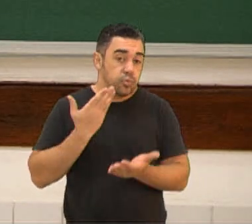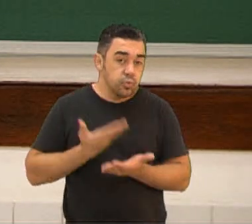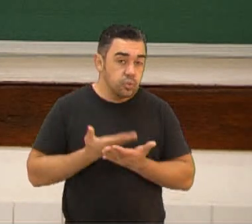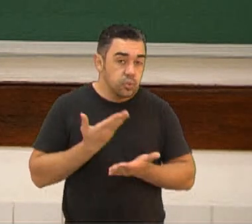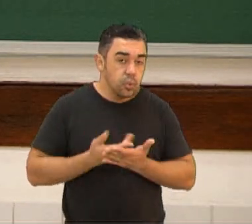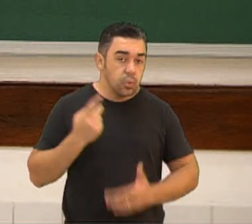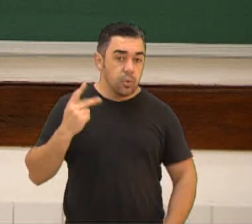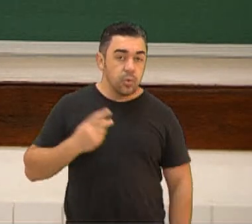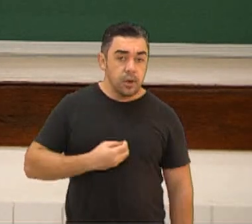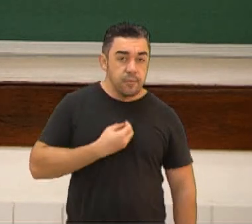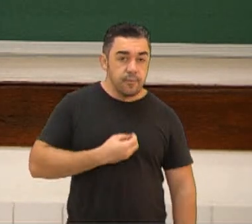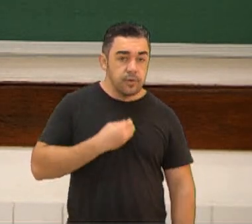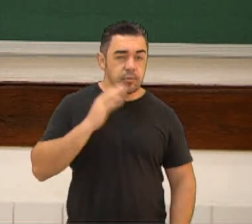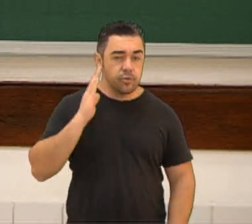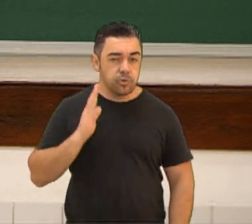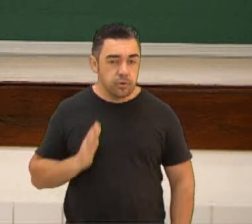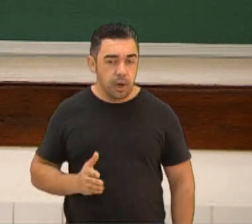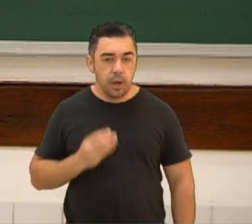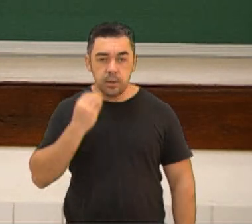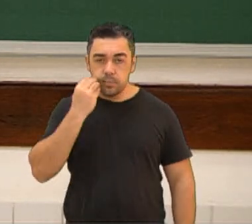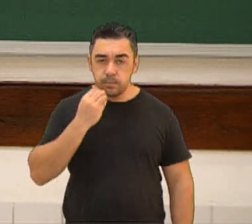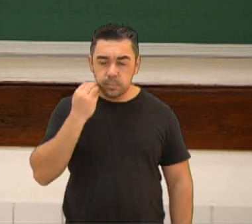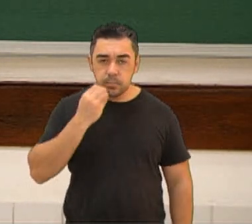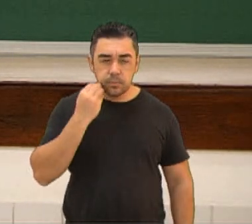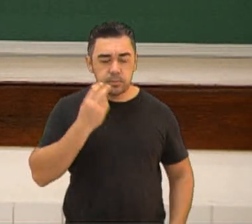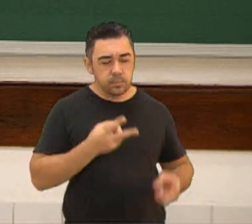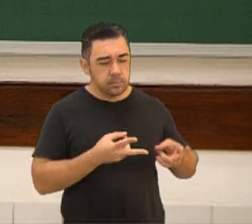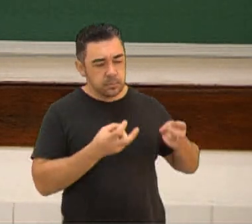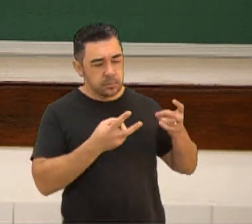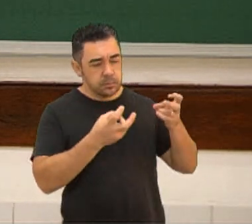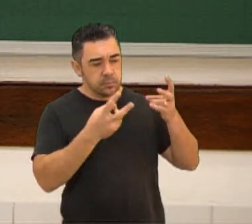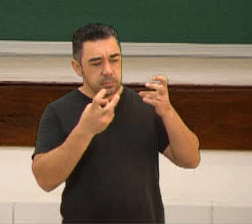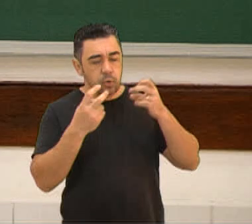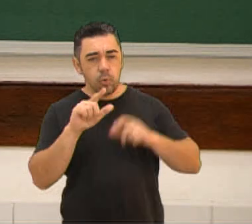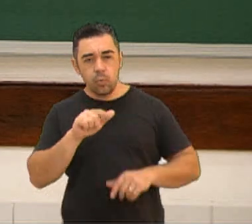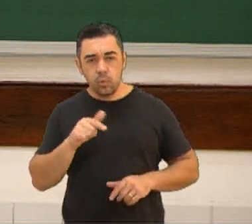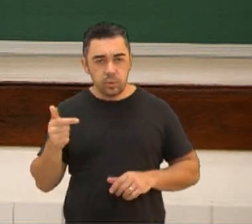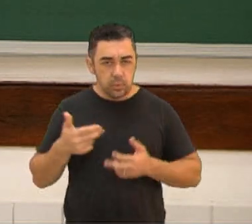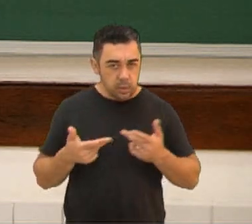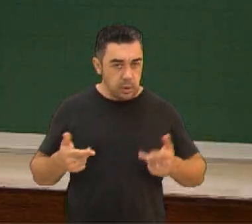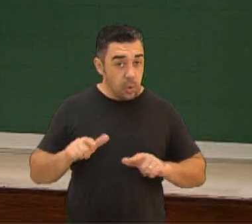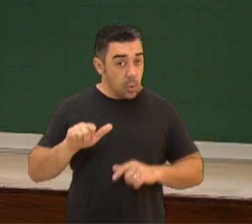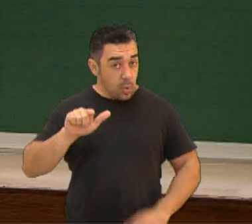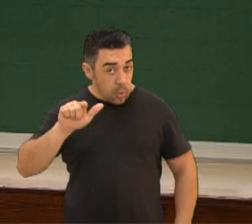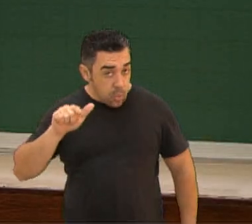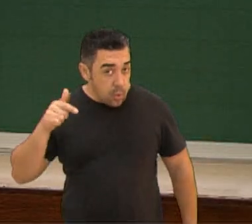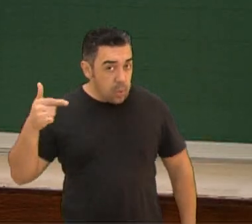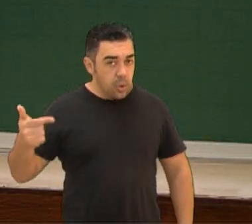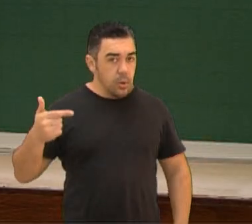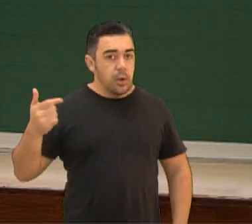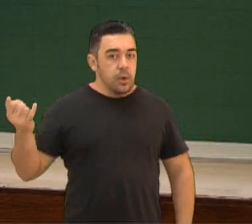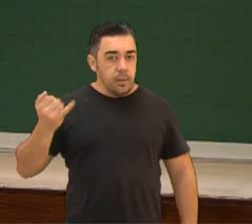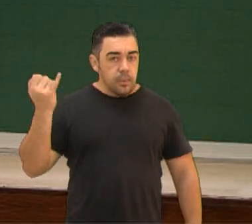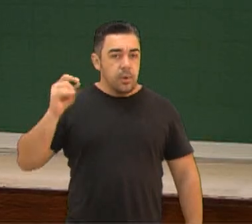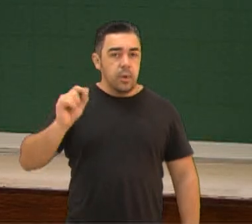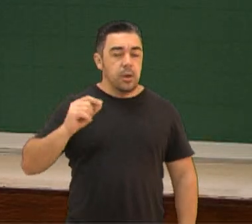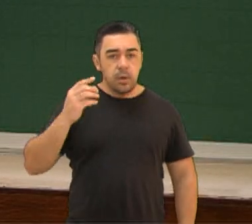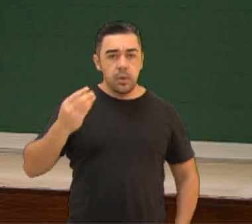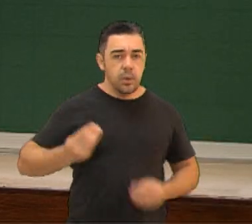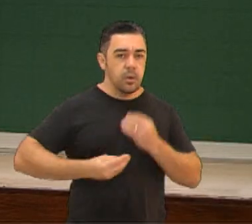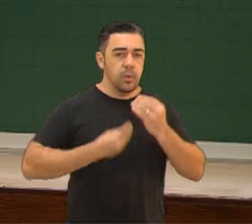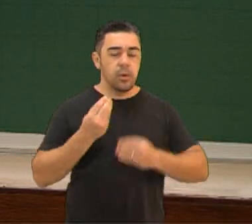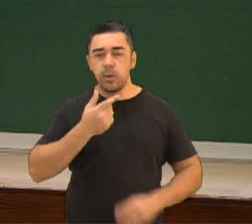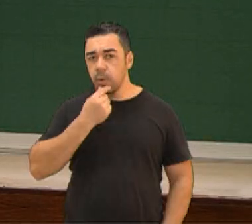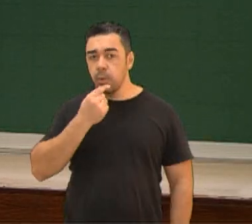de uma vida, onde ele já tinha tido leituras de outras coisas. Uma outra coisa importante para a gente pensar é como ele